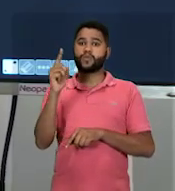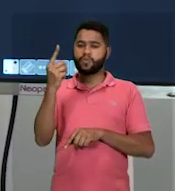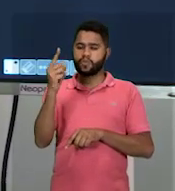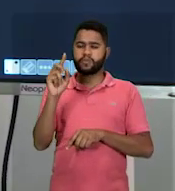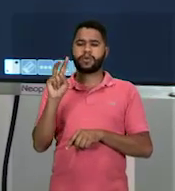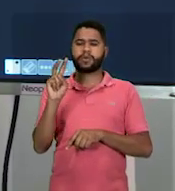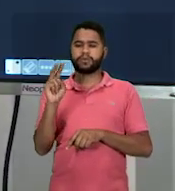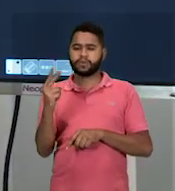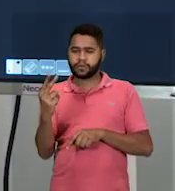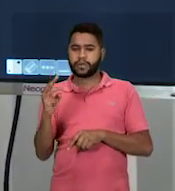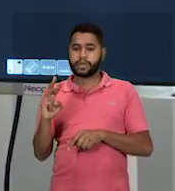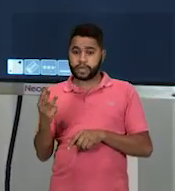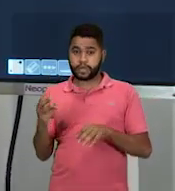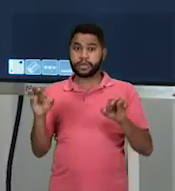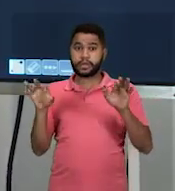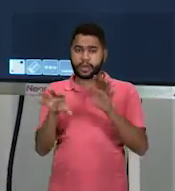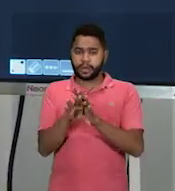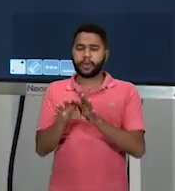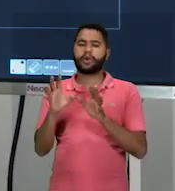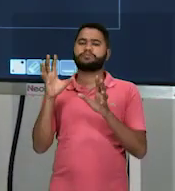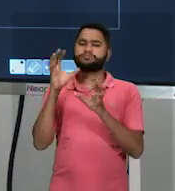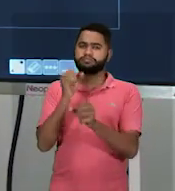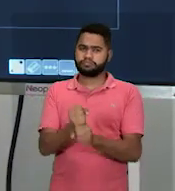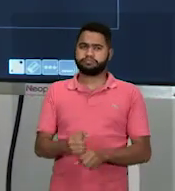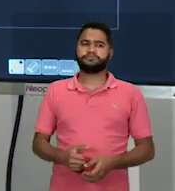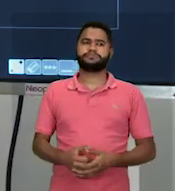calma, até chegar no resultado final.